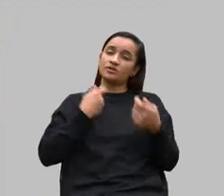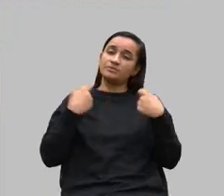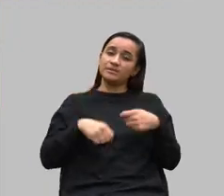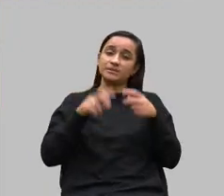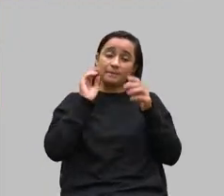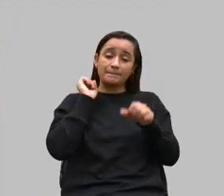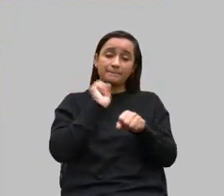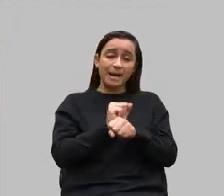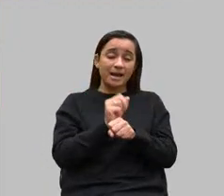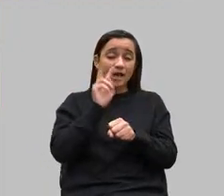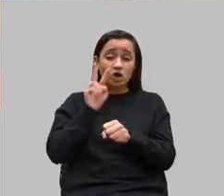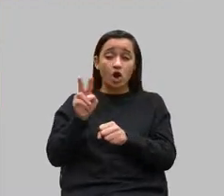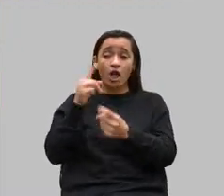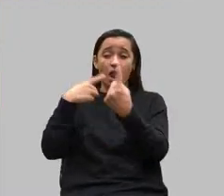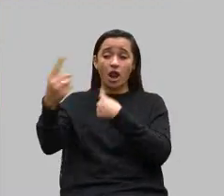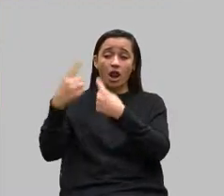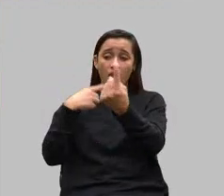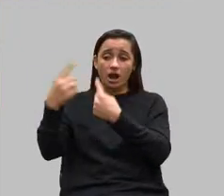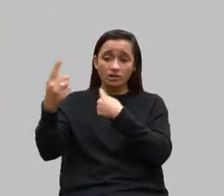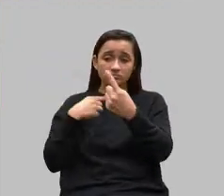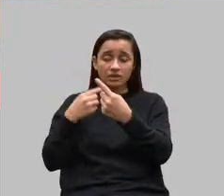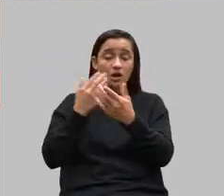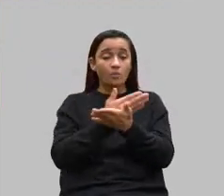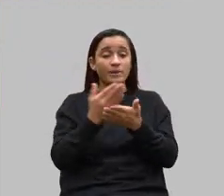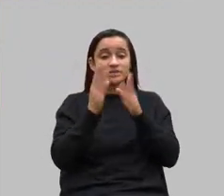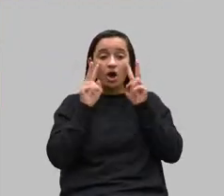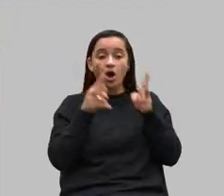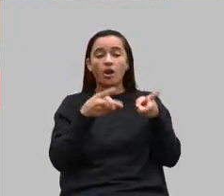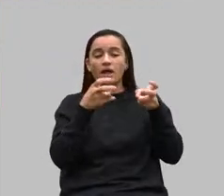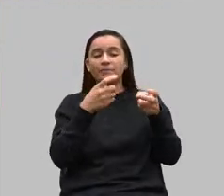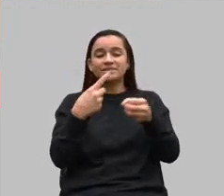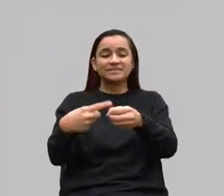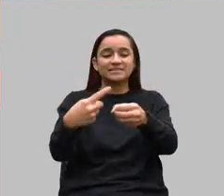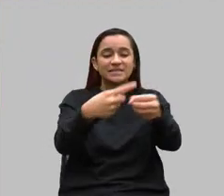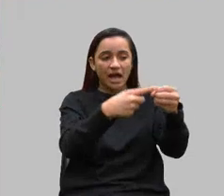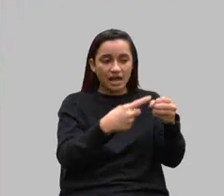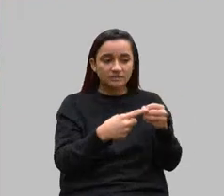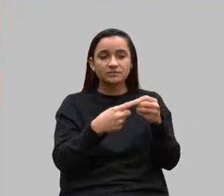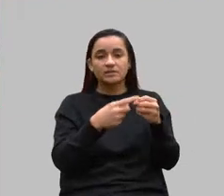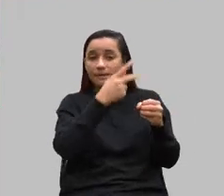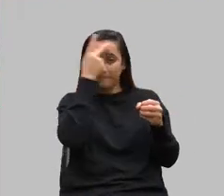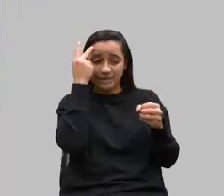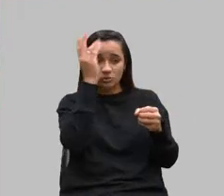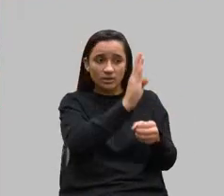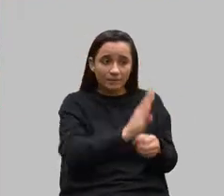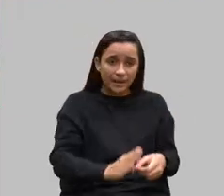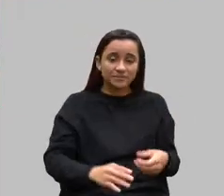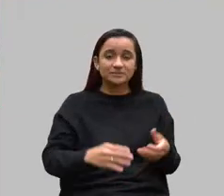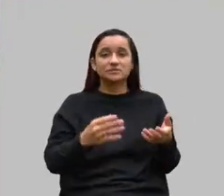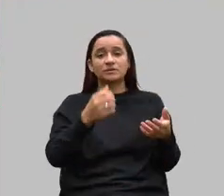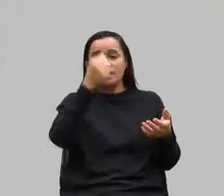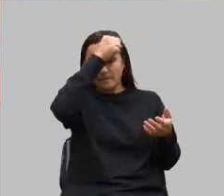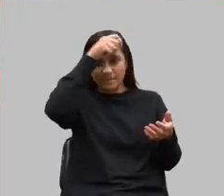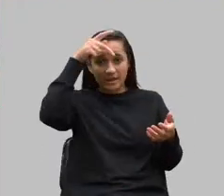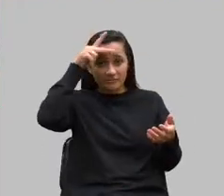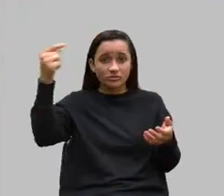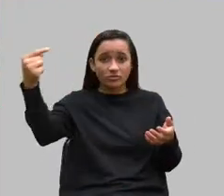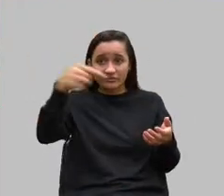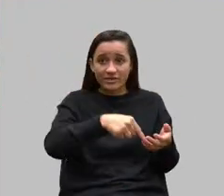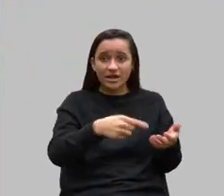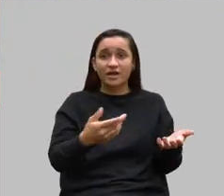corredores e olhar pro brasileiro pras cidades para esses prefeitos que vieram aqui não é isso